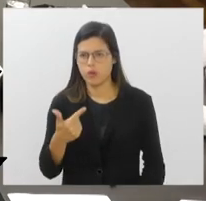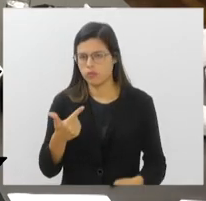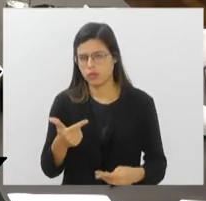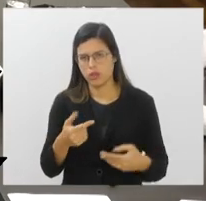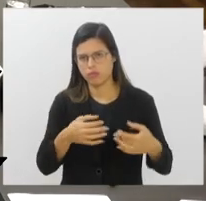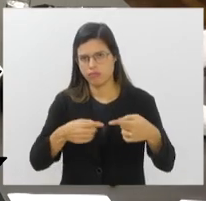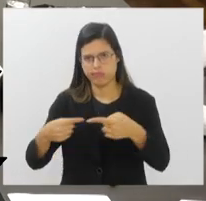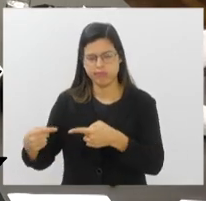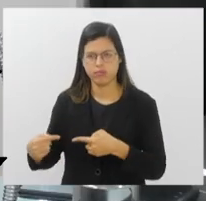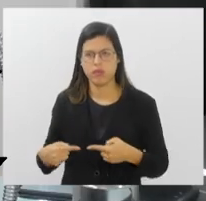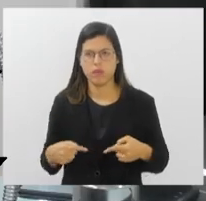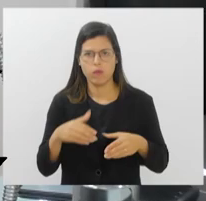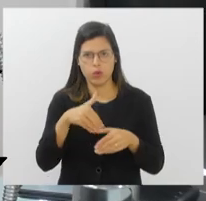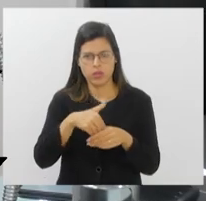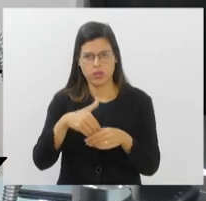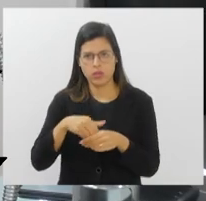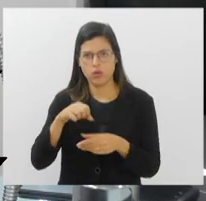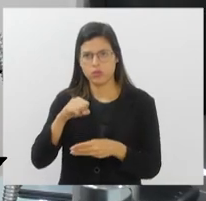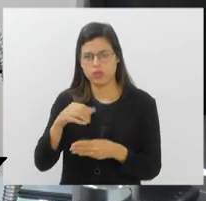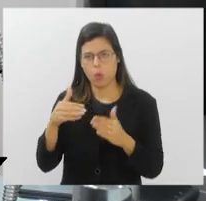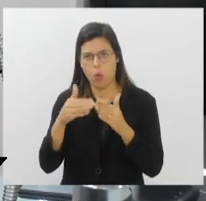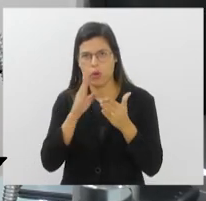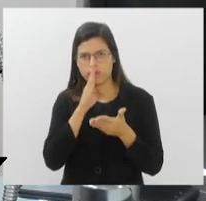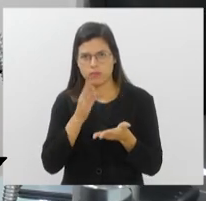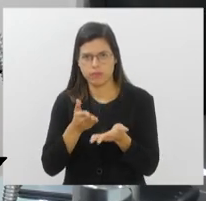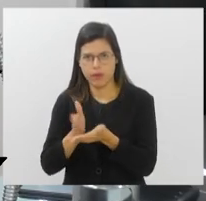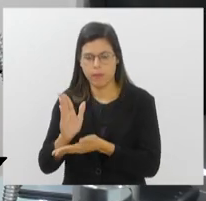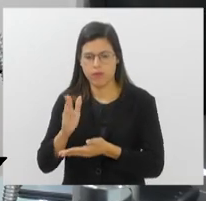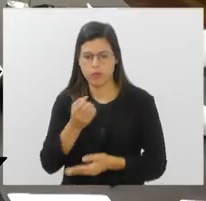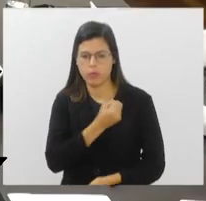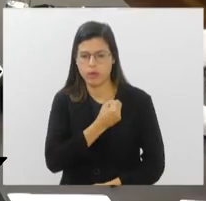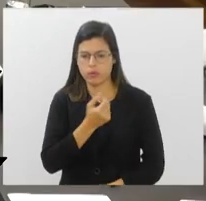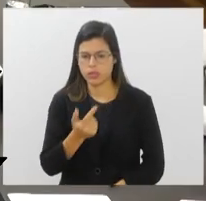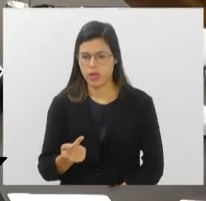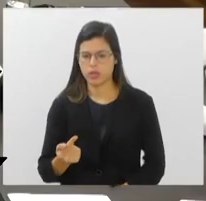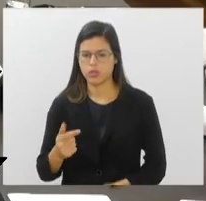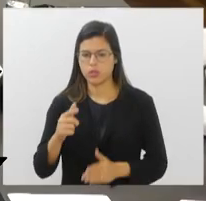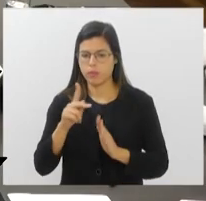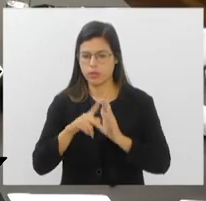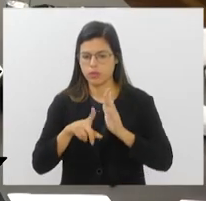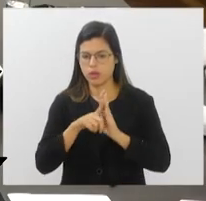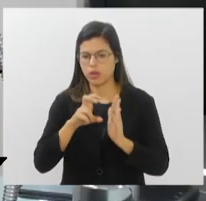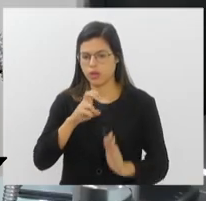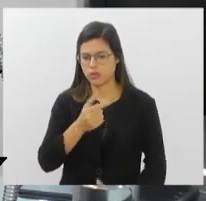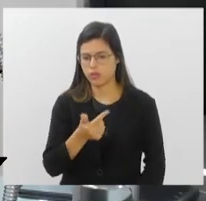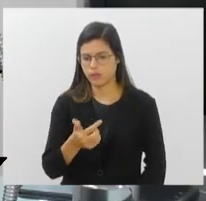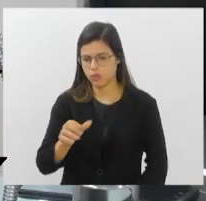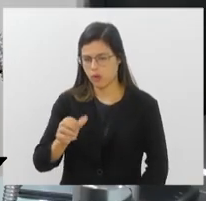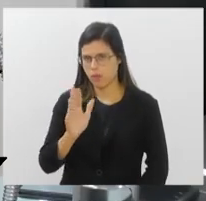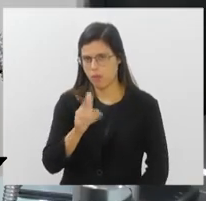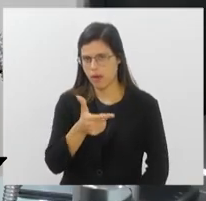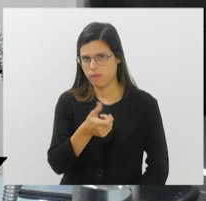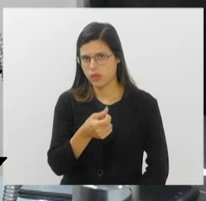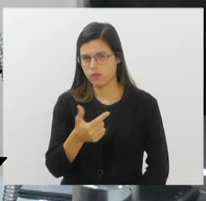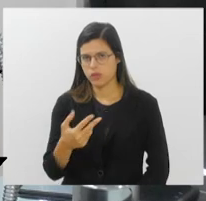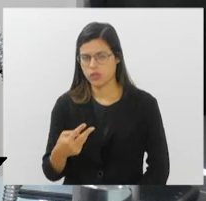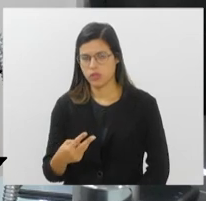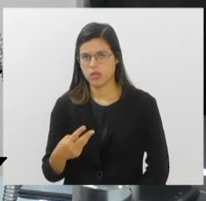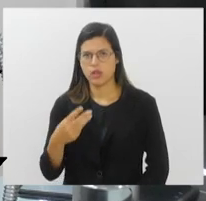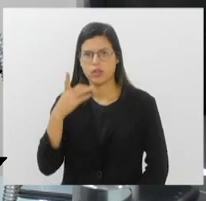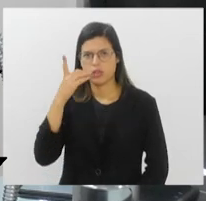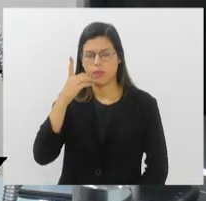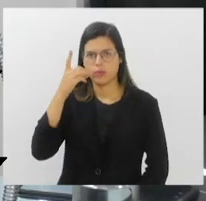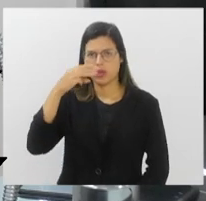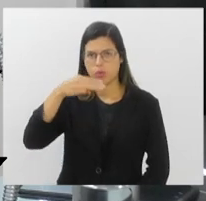encerrada a discussão. Em votação, senhores que aprovam, permaneçam como estão, aprovado. 7 da pauta. Projeto de lei 529 de 2023, de autoria do deputado Munir